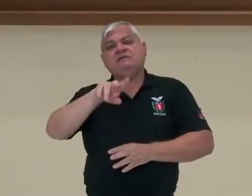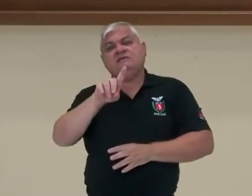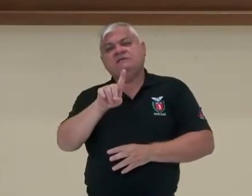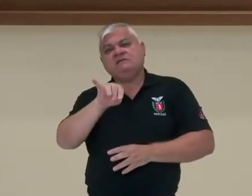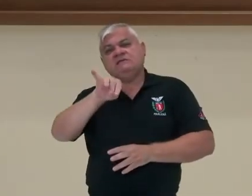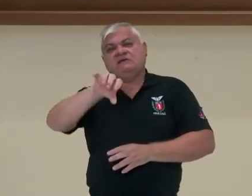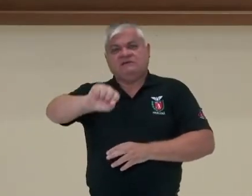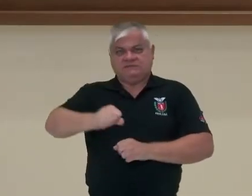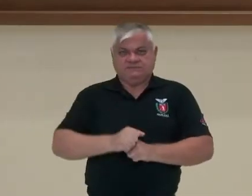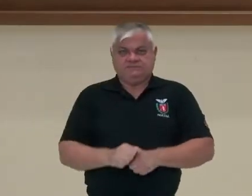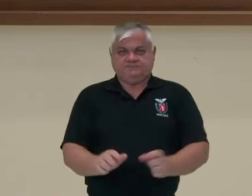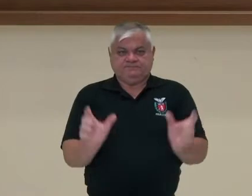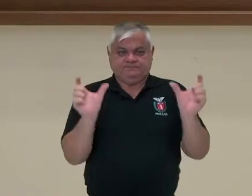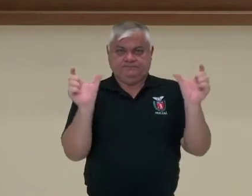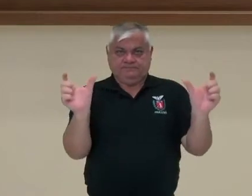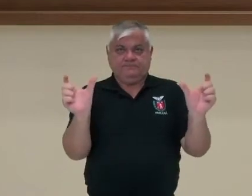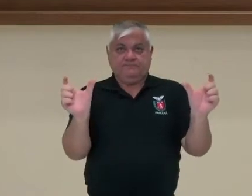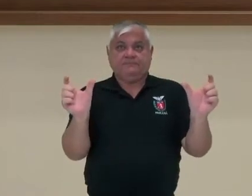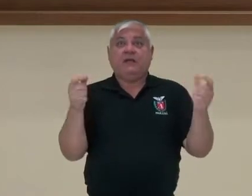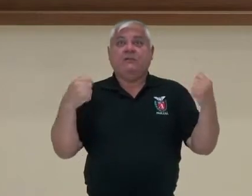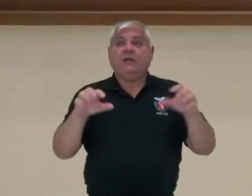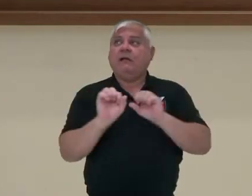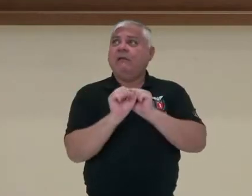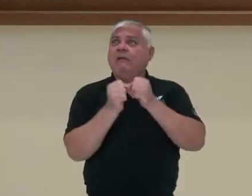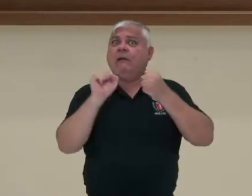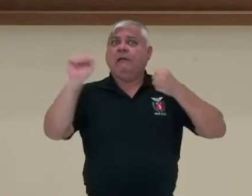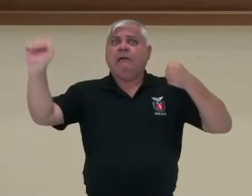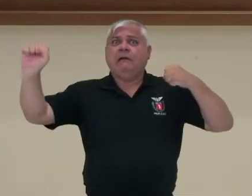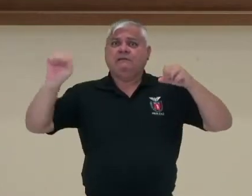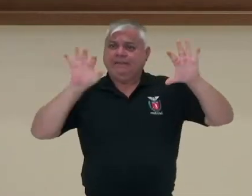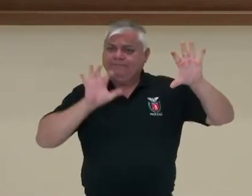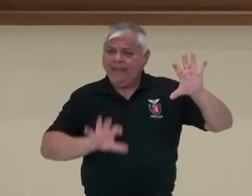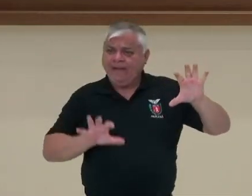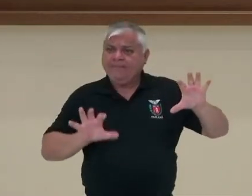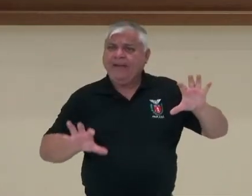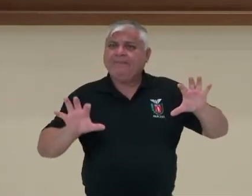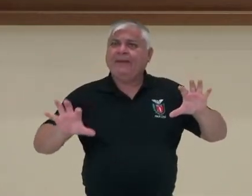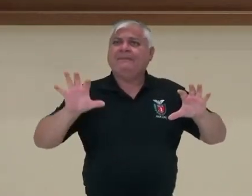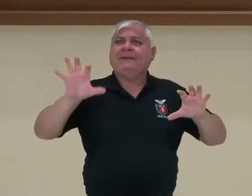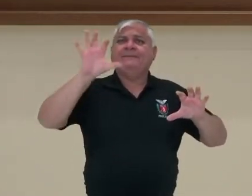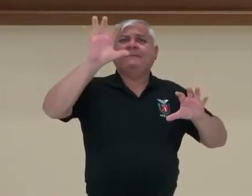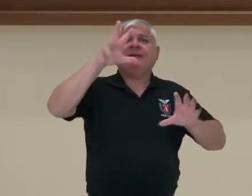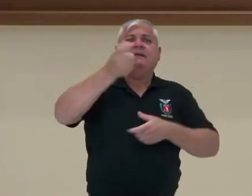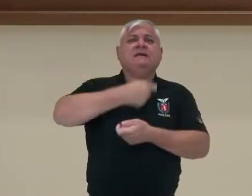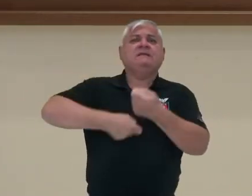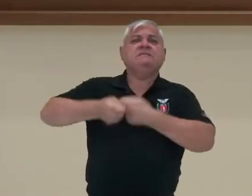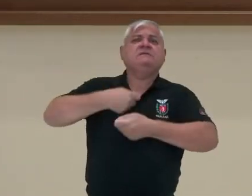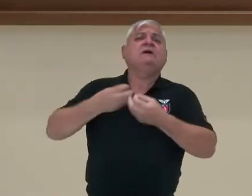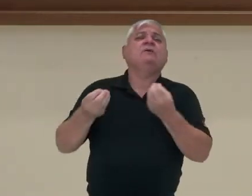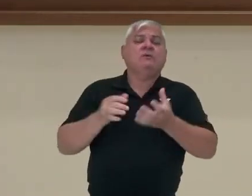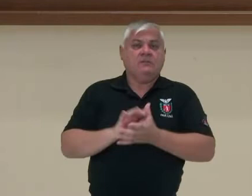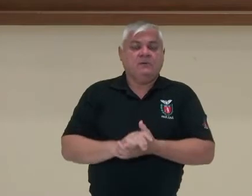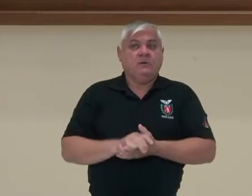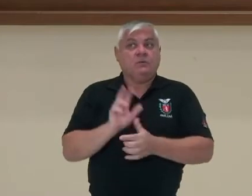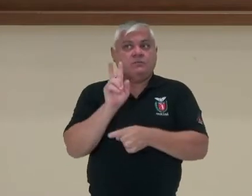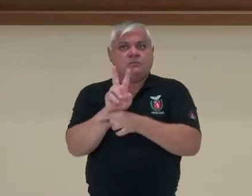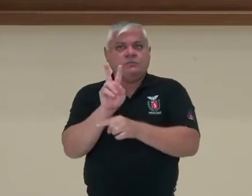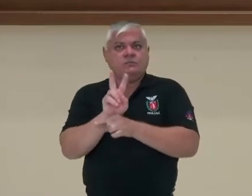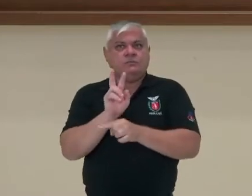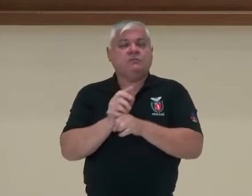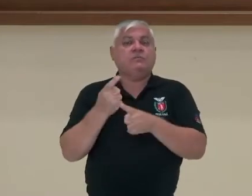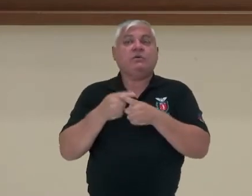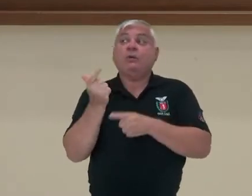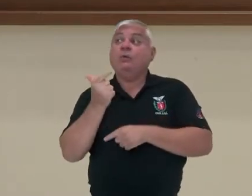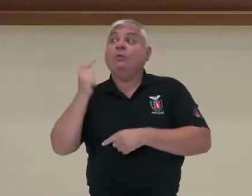ela precisava cuidar um território imenso, para administrar e tinha que cuidar para quê? Para que nenhum outro